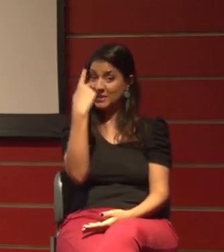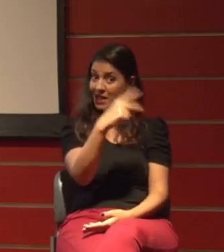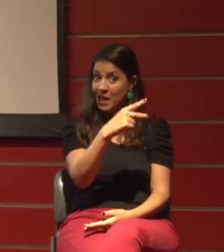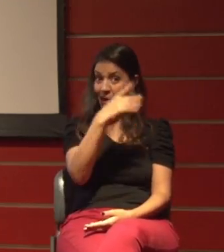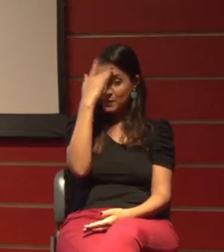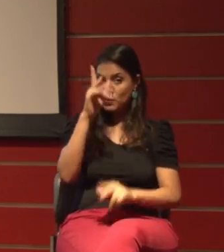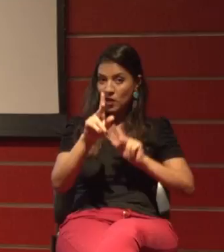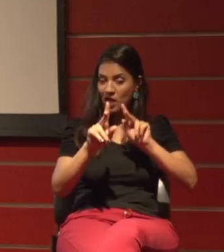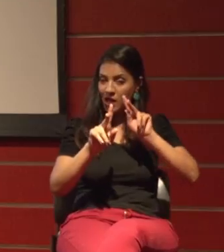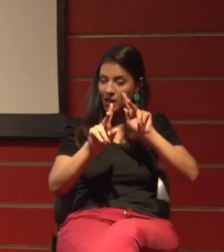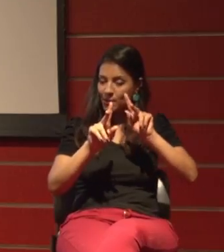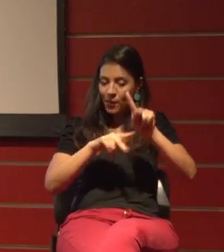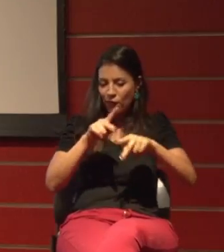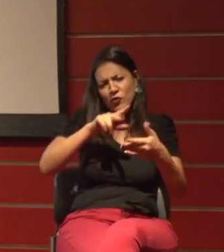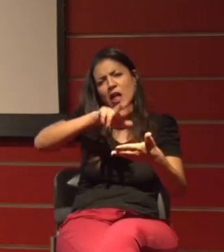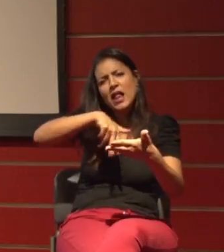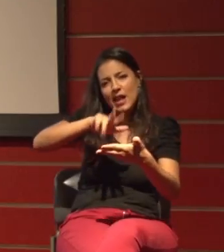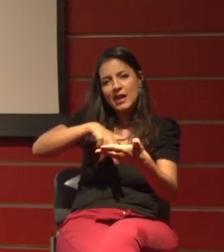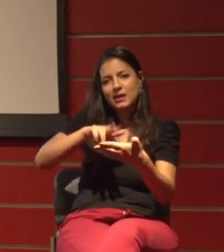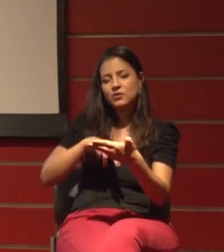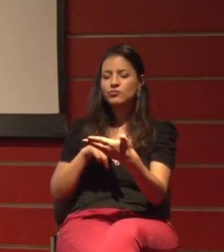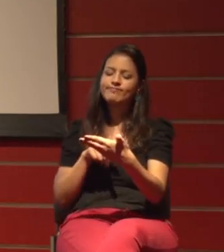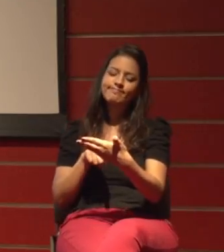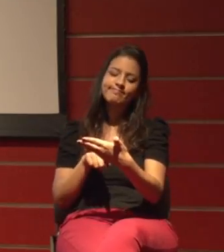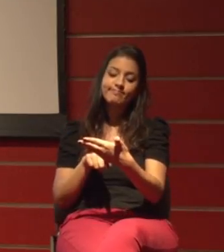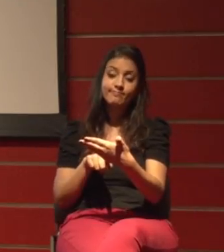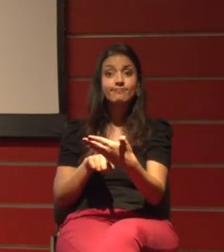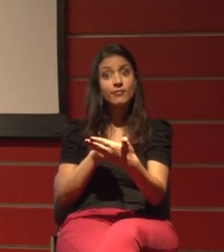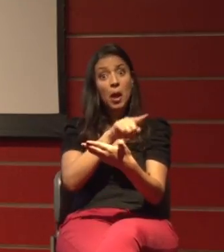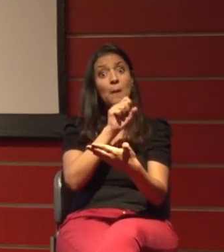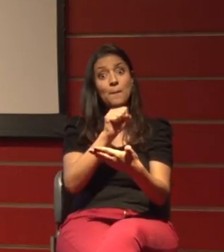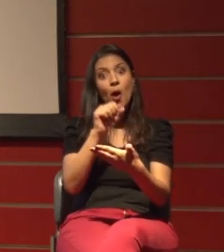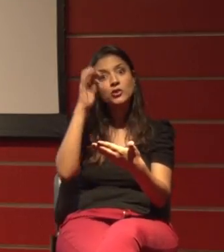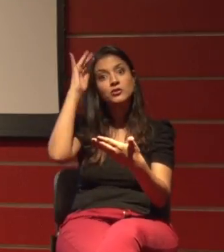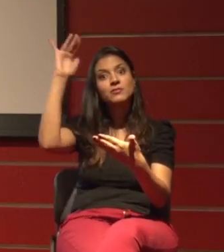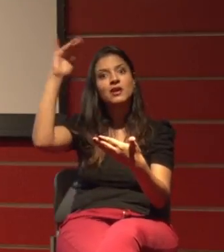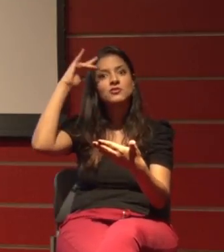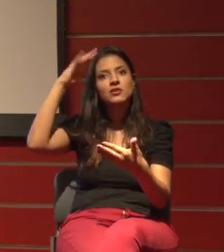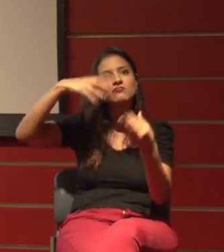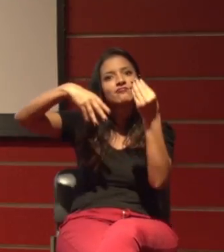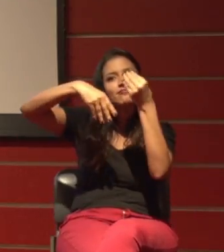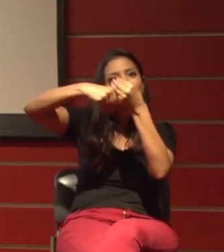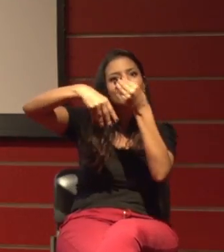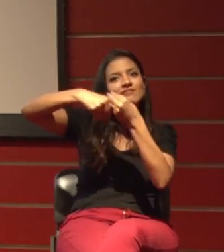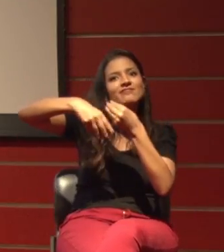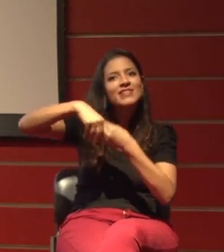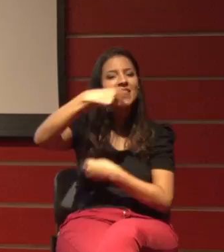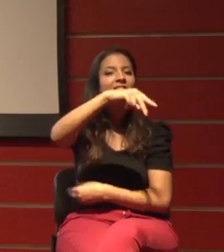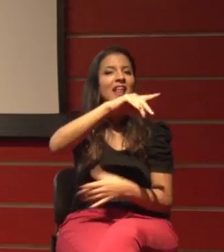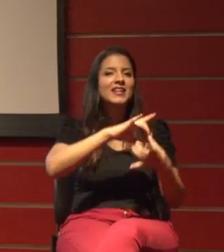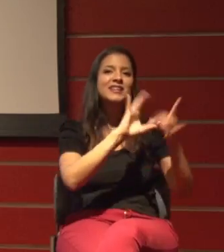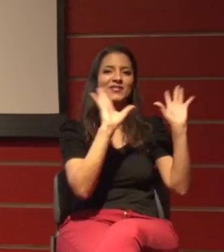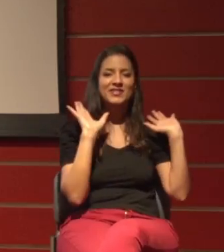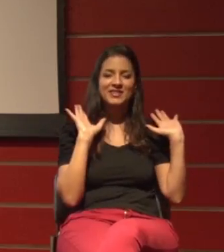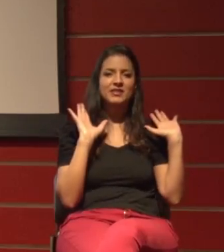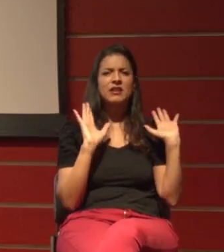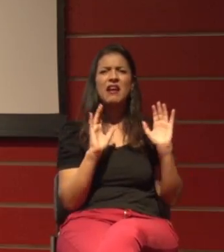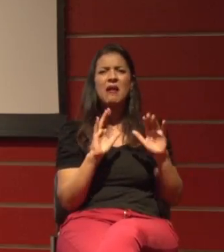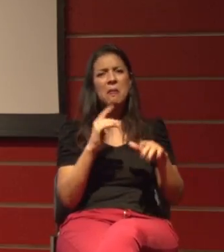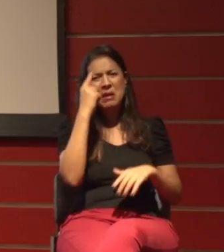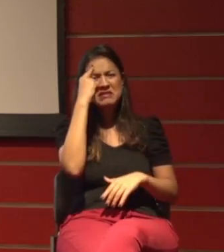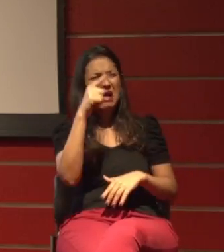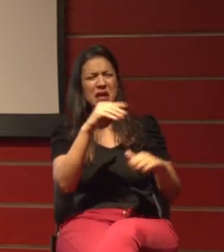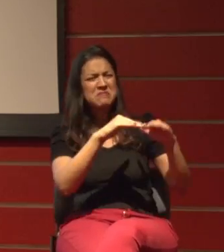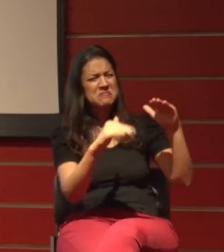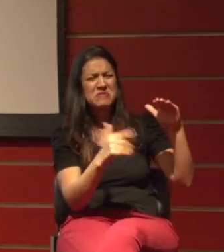inteligência e a imaginação a imaginação do leitor ou do do do espectador né eh você